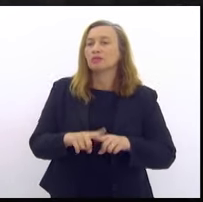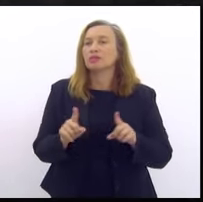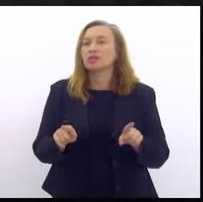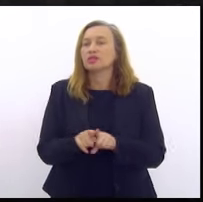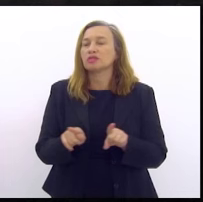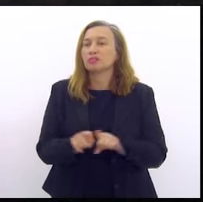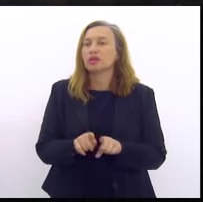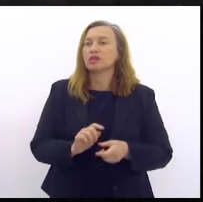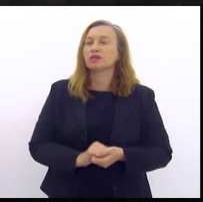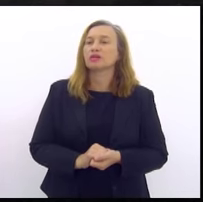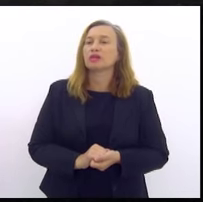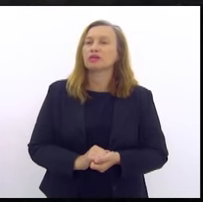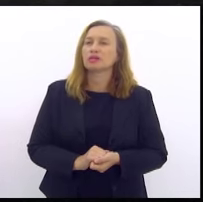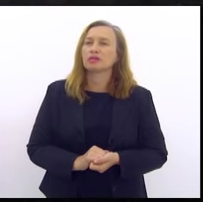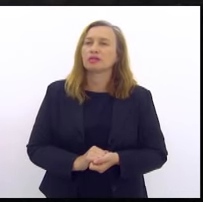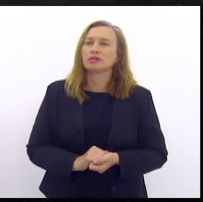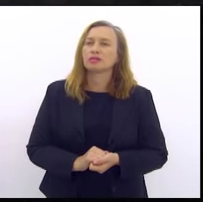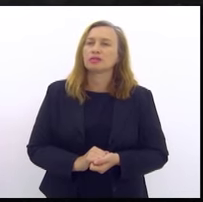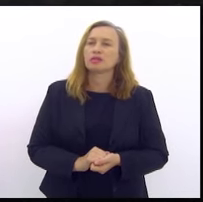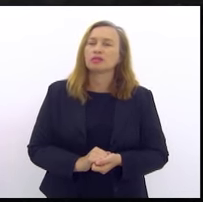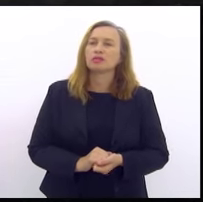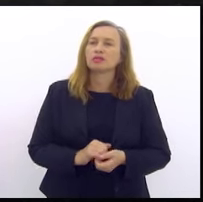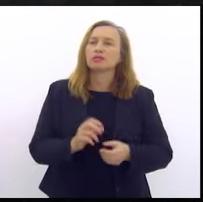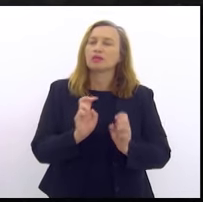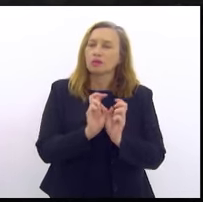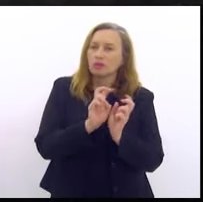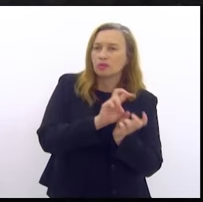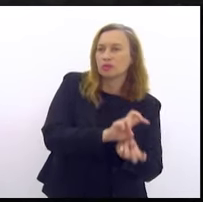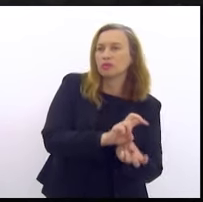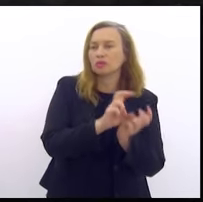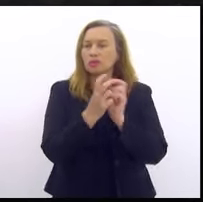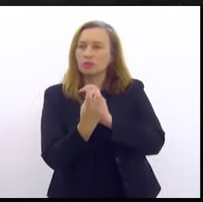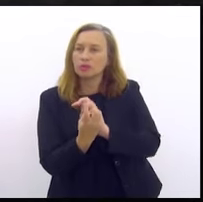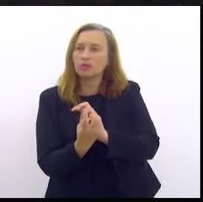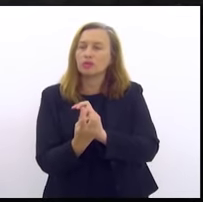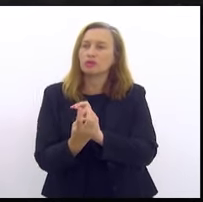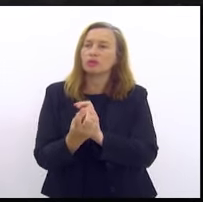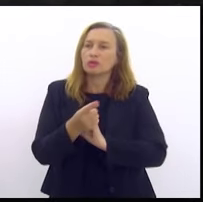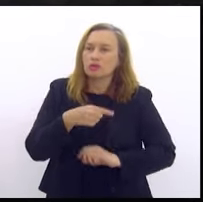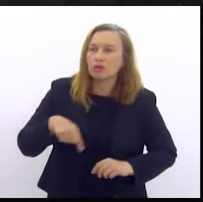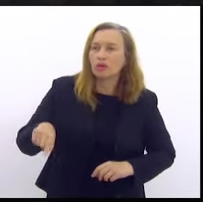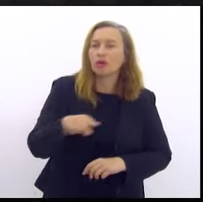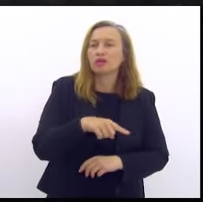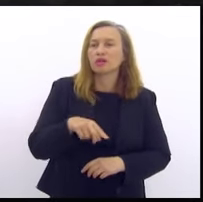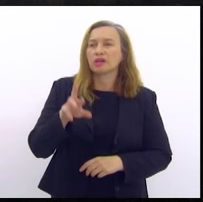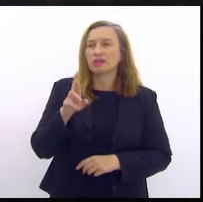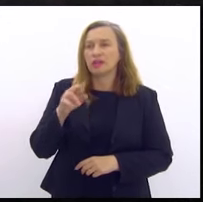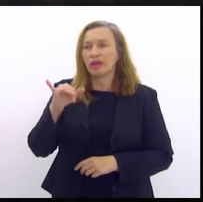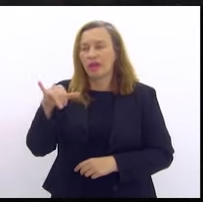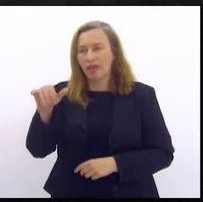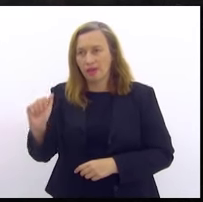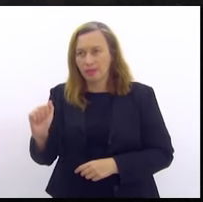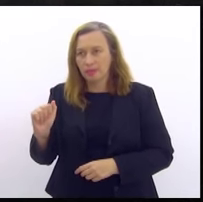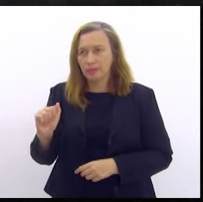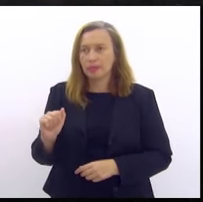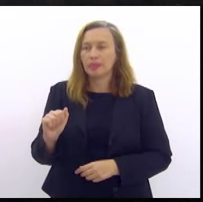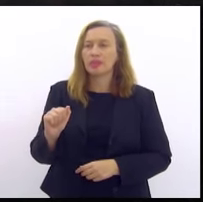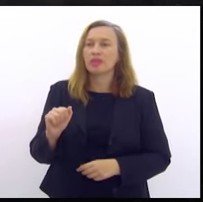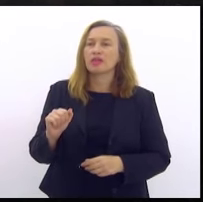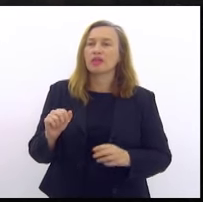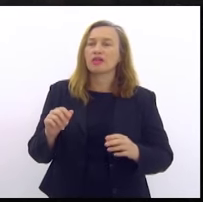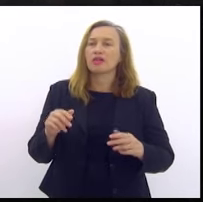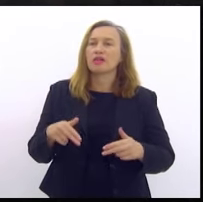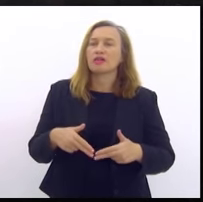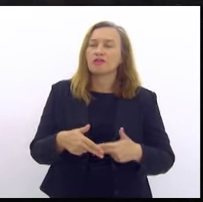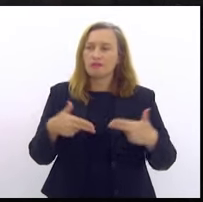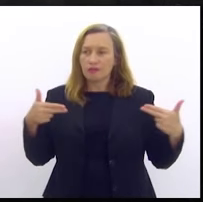atividades culturais como jongo, como capoeira, como roda de rima, como também um baile funk, como